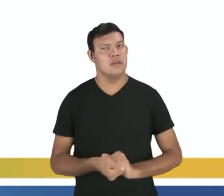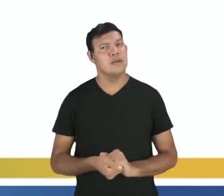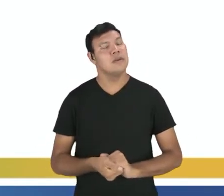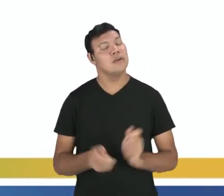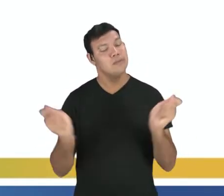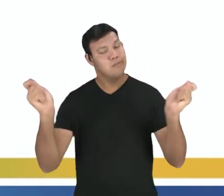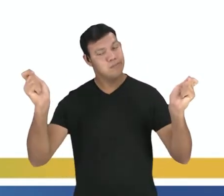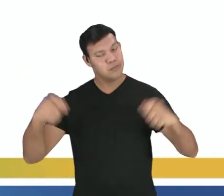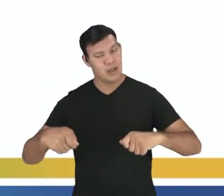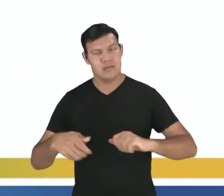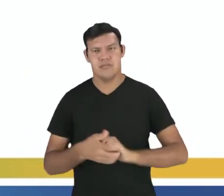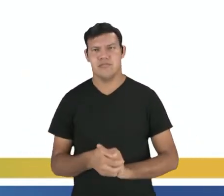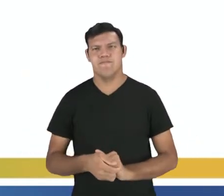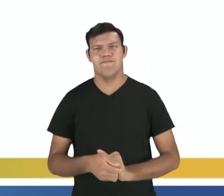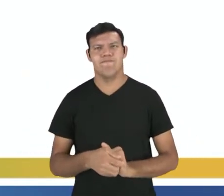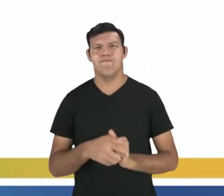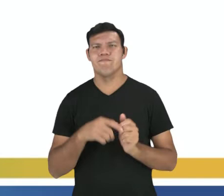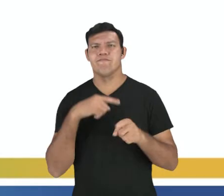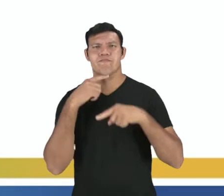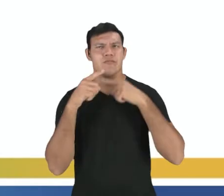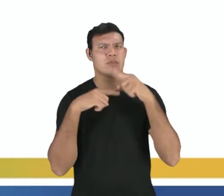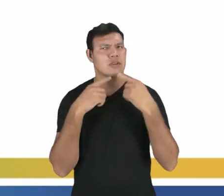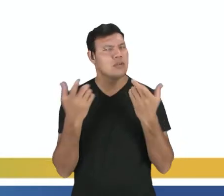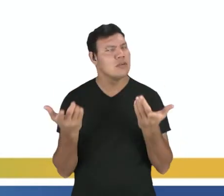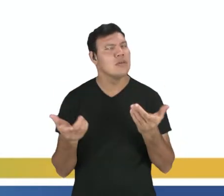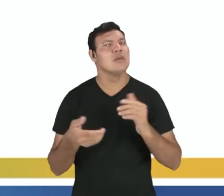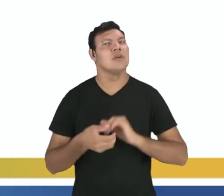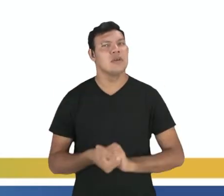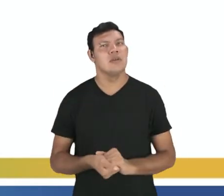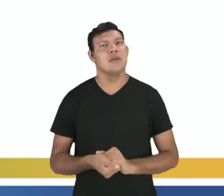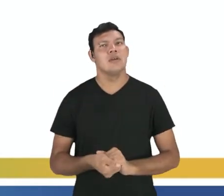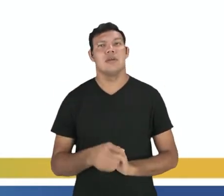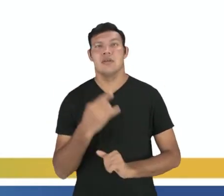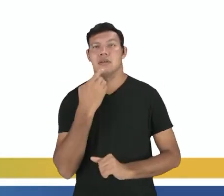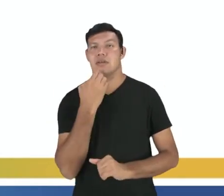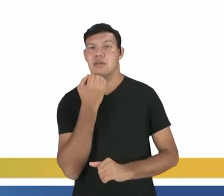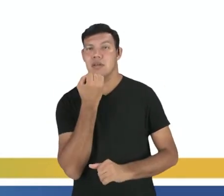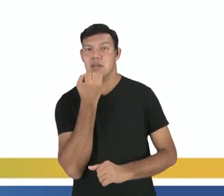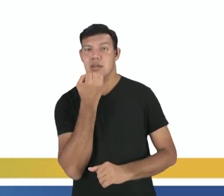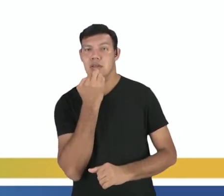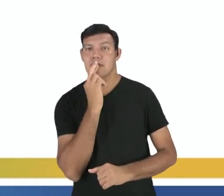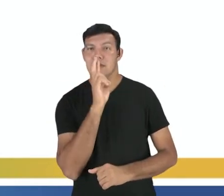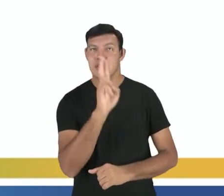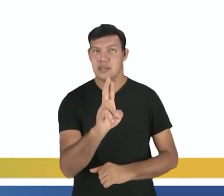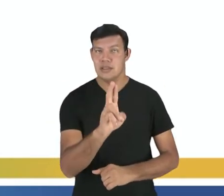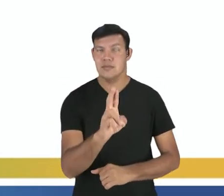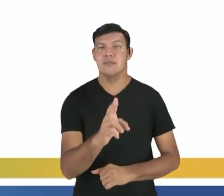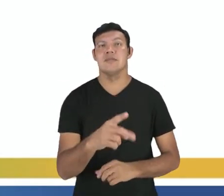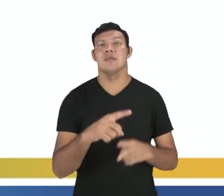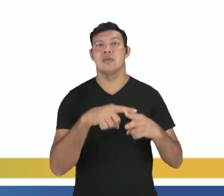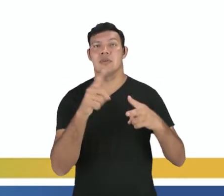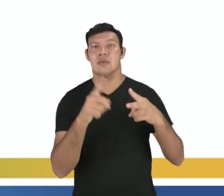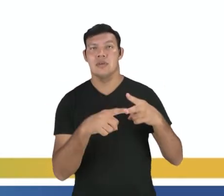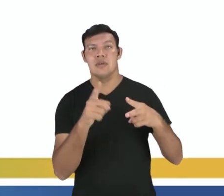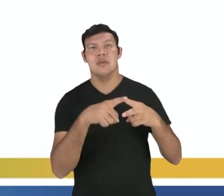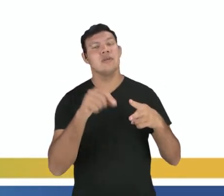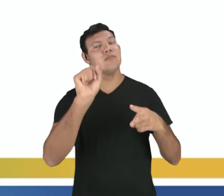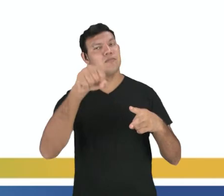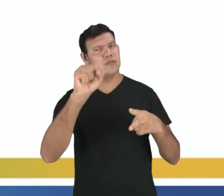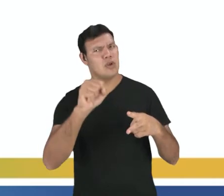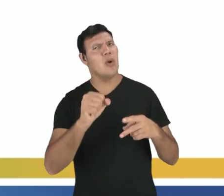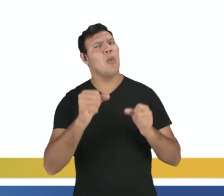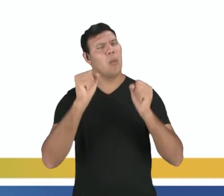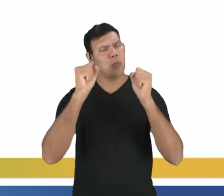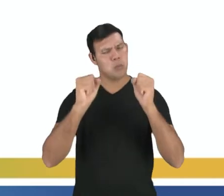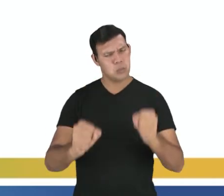possibilidade, nada certo. E aí eu posso responder de duas formas. Yes, we might. sim, poderemos, ou no, we might